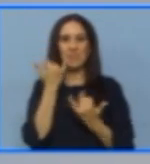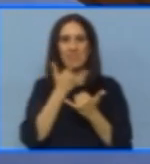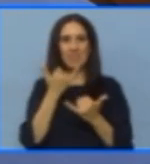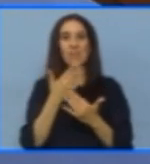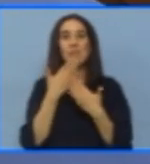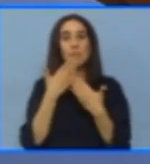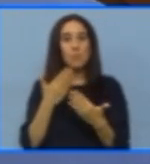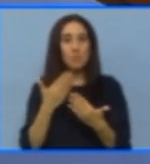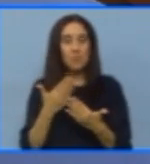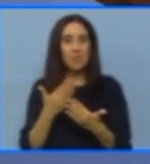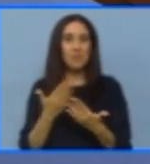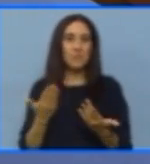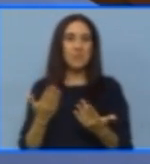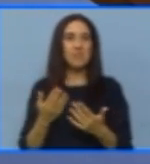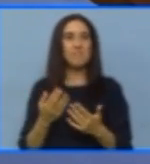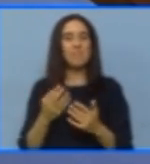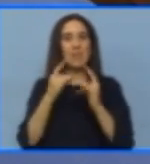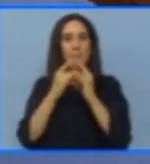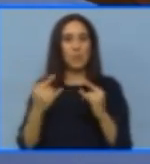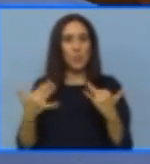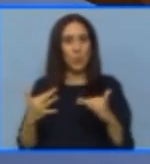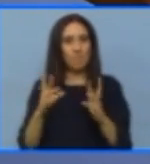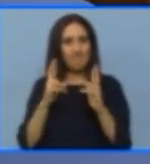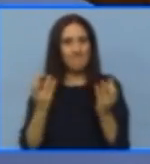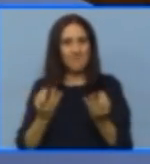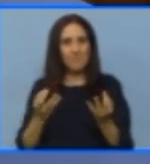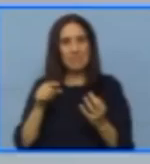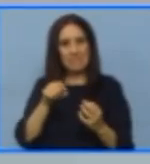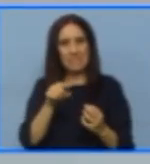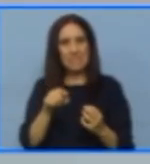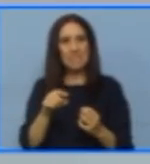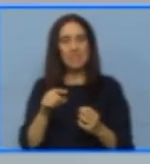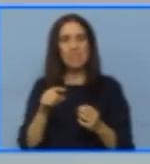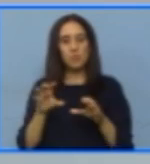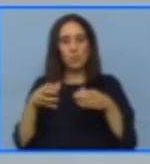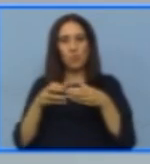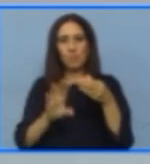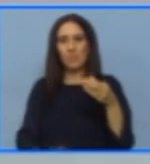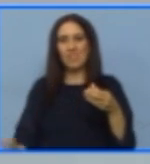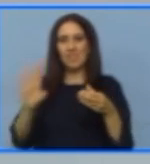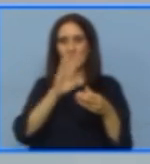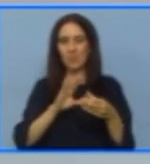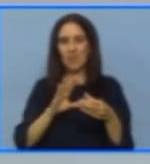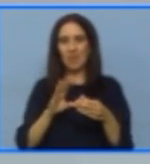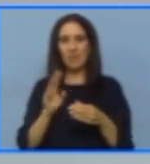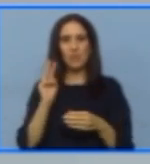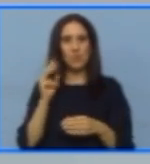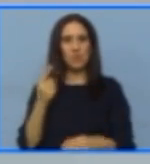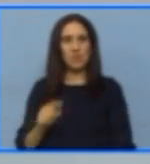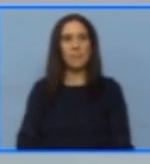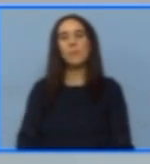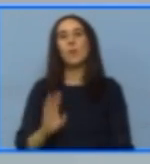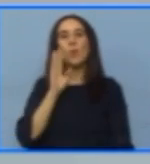Muito obrigado e que seja um grande acampamento, de facto, este do Corpo Nacional de Escutas. Mais logo, siga o